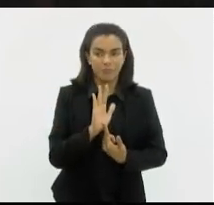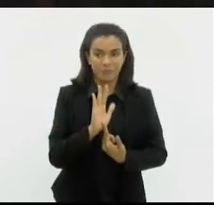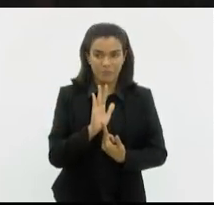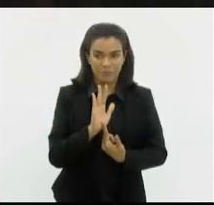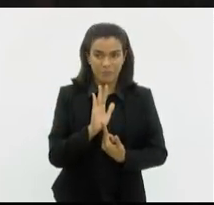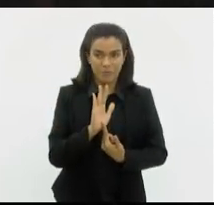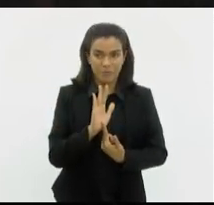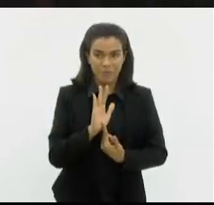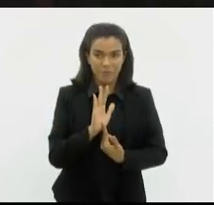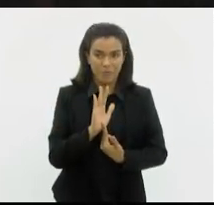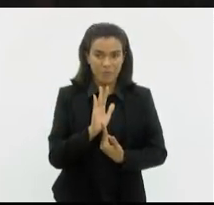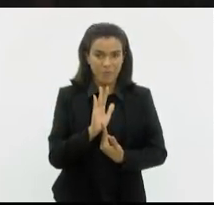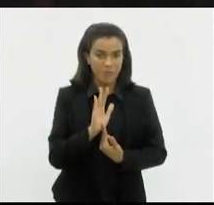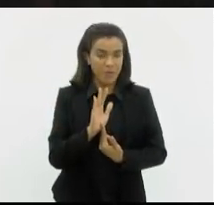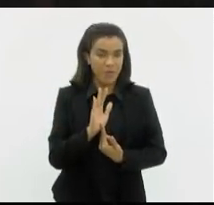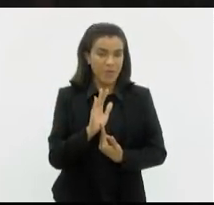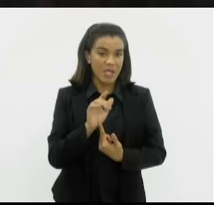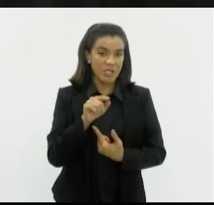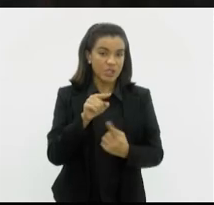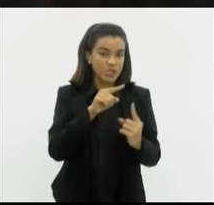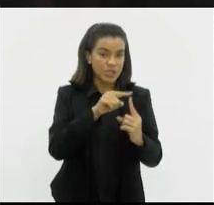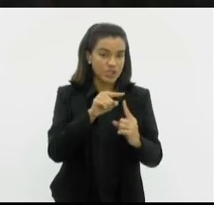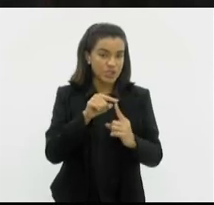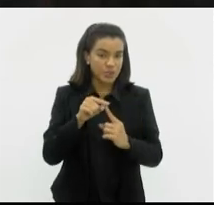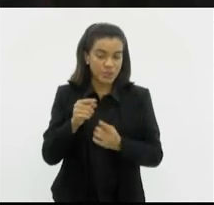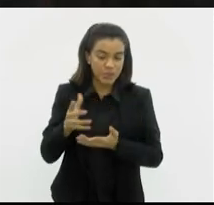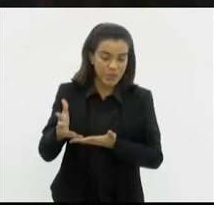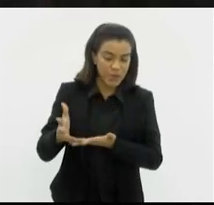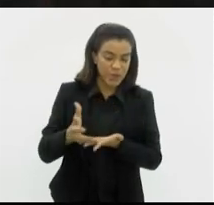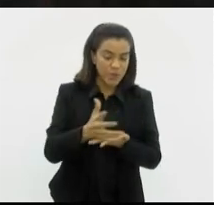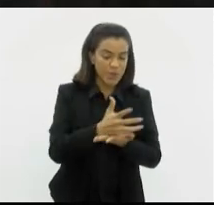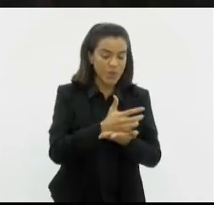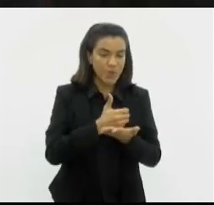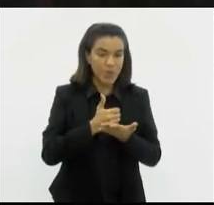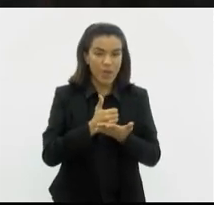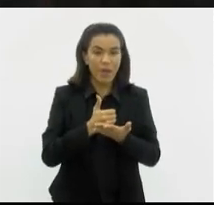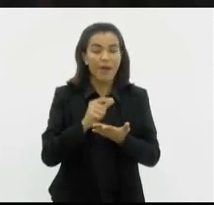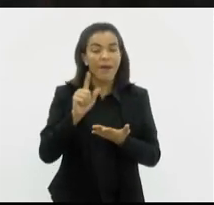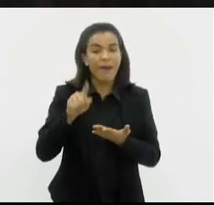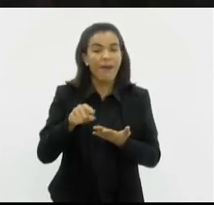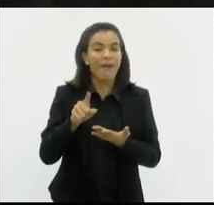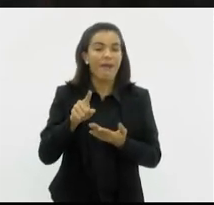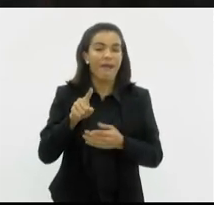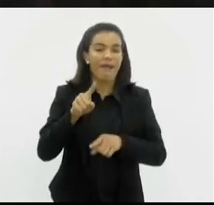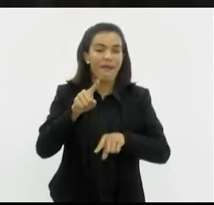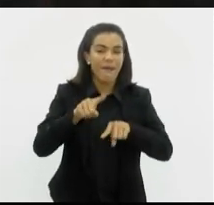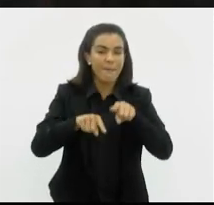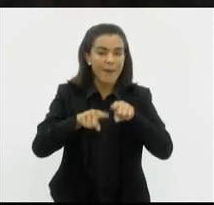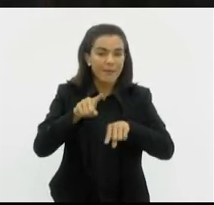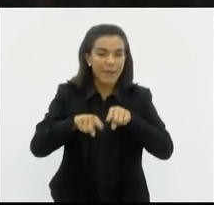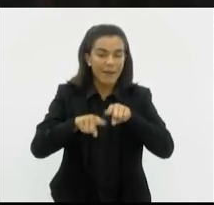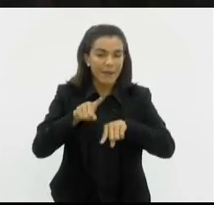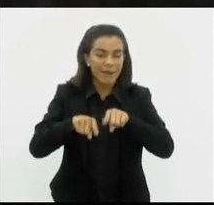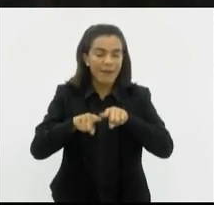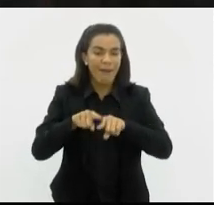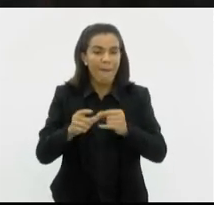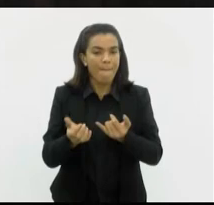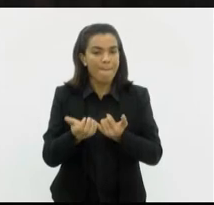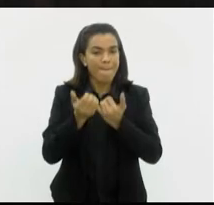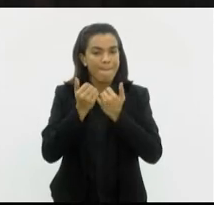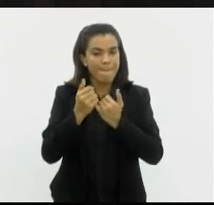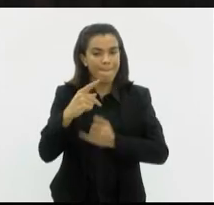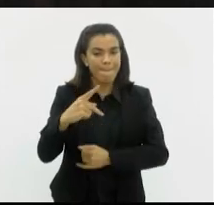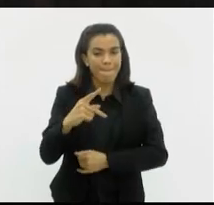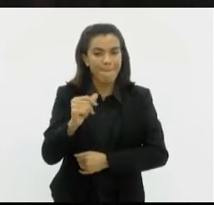uma outra fonte de receita importante é a receita patrimonial, aquela que deriva